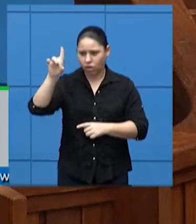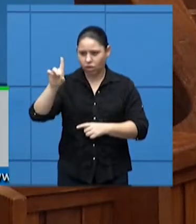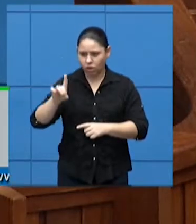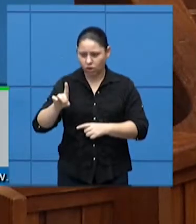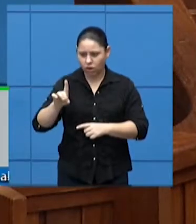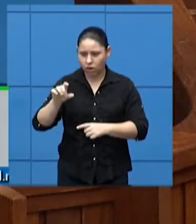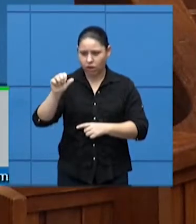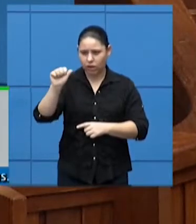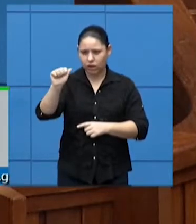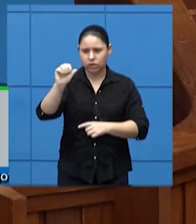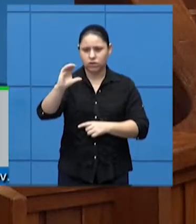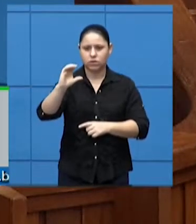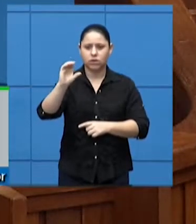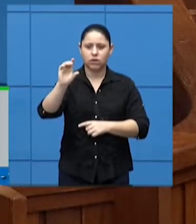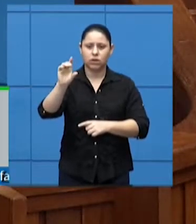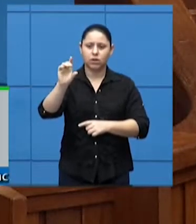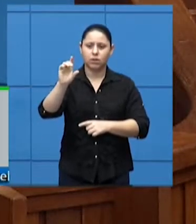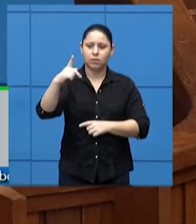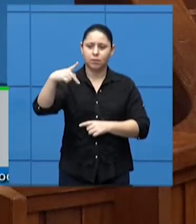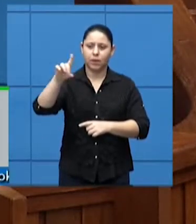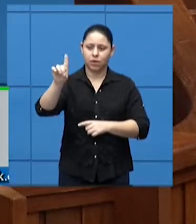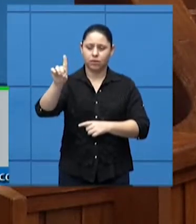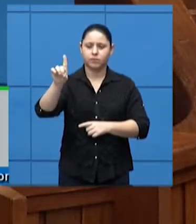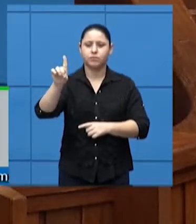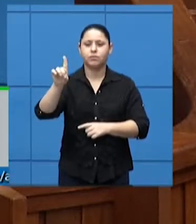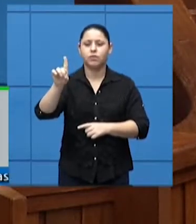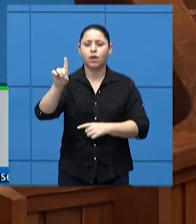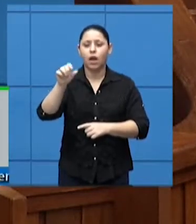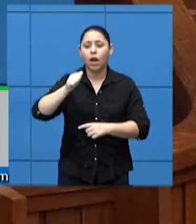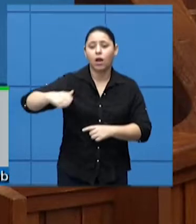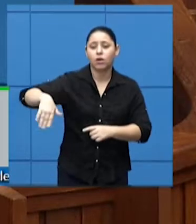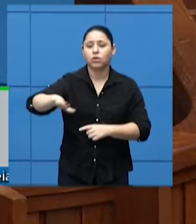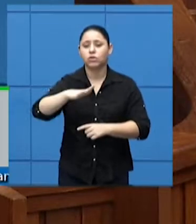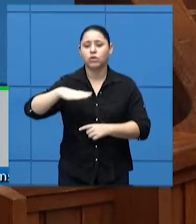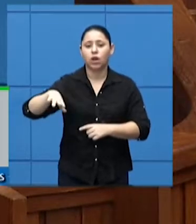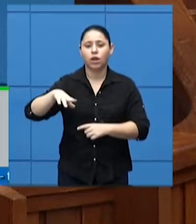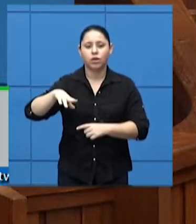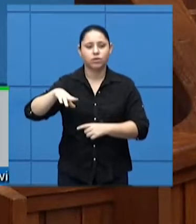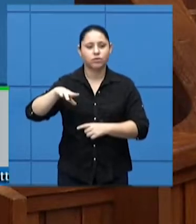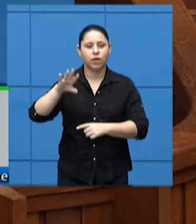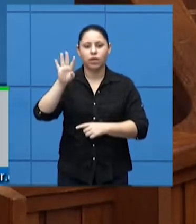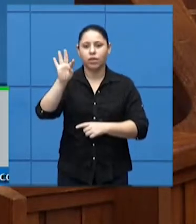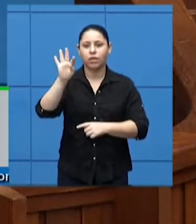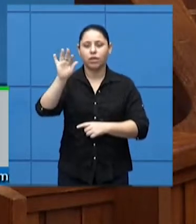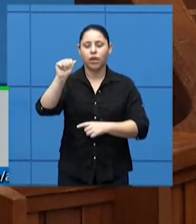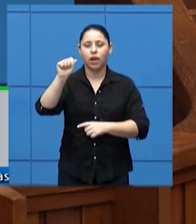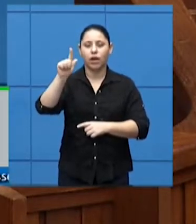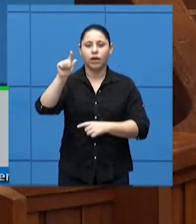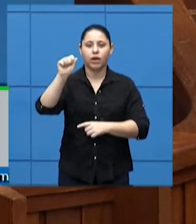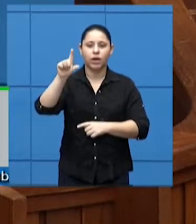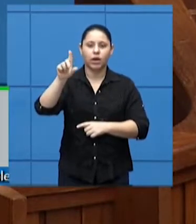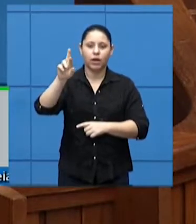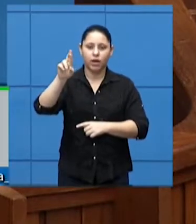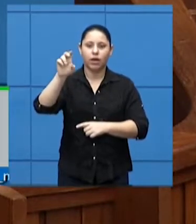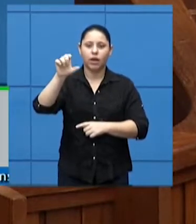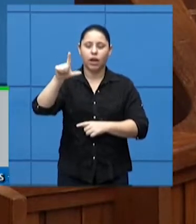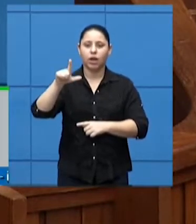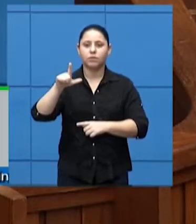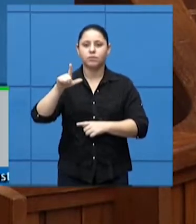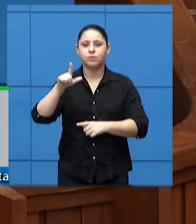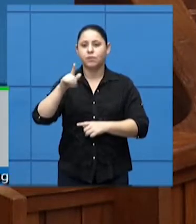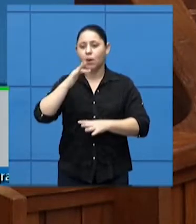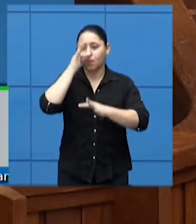Deficiência, a CPD, não é? A CPD. A Associação Tagarela, a Associação Colibri,